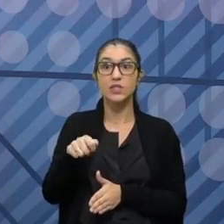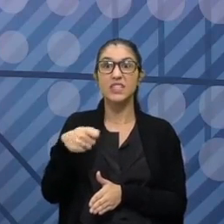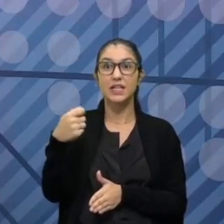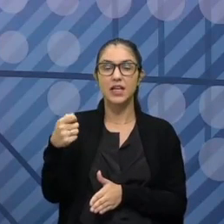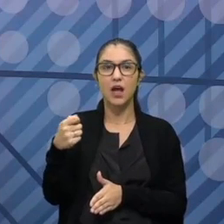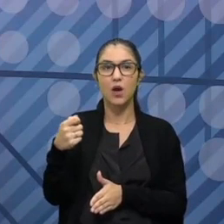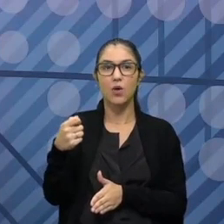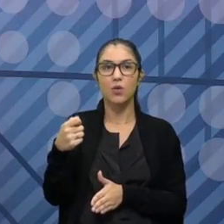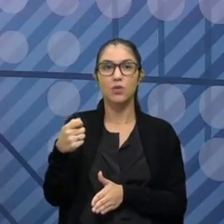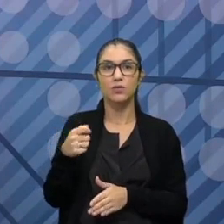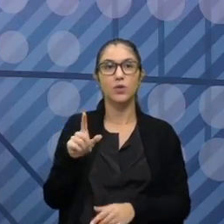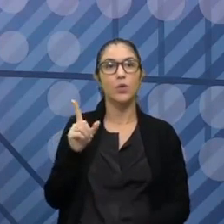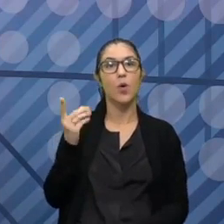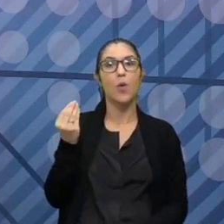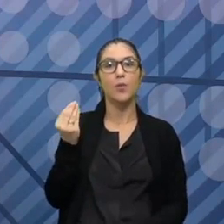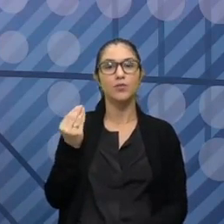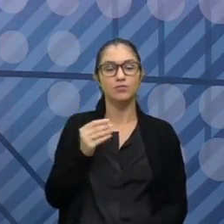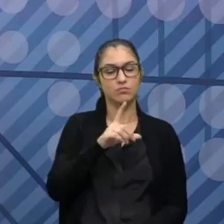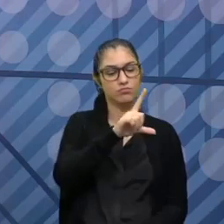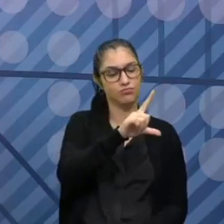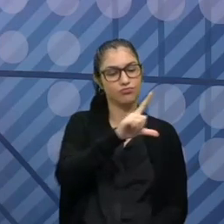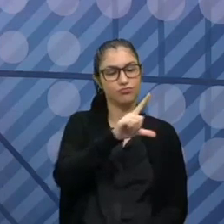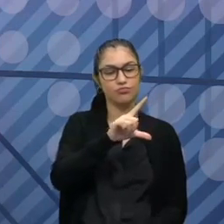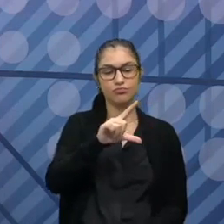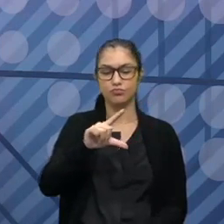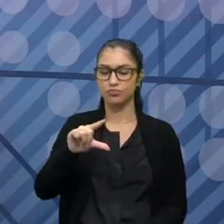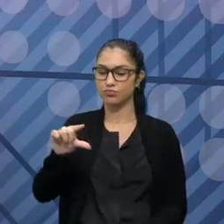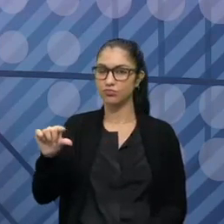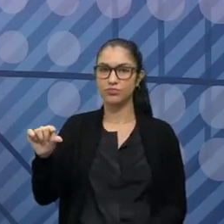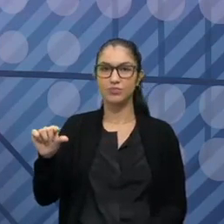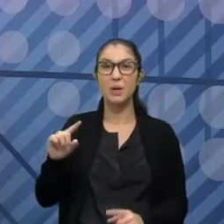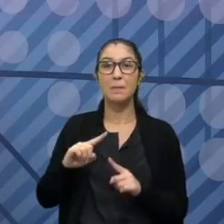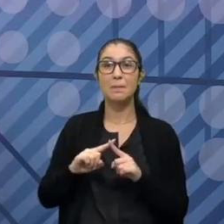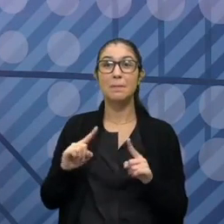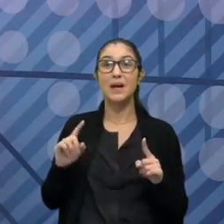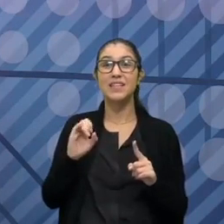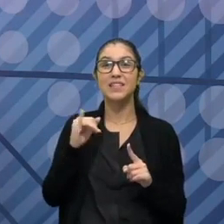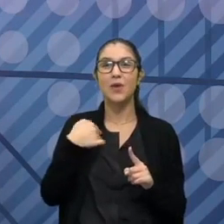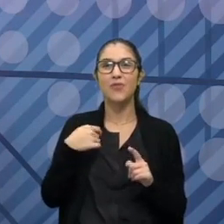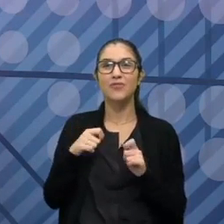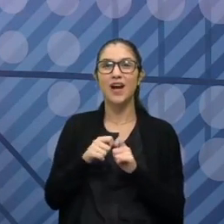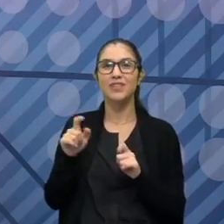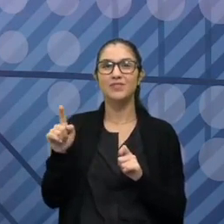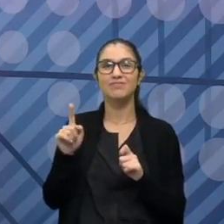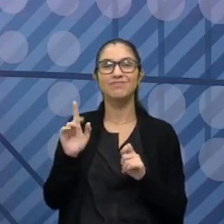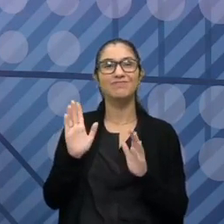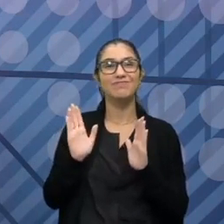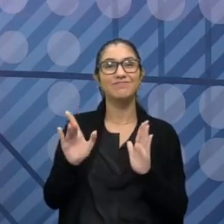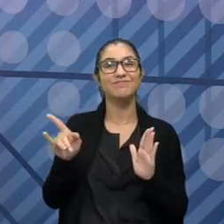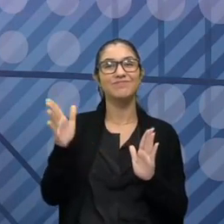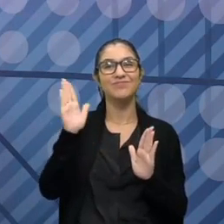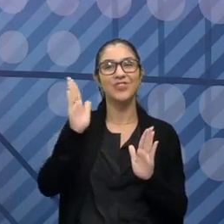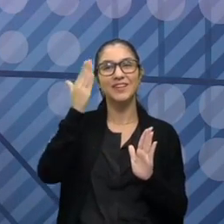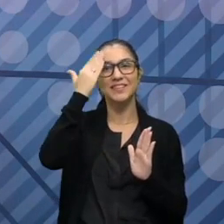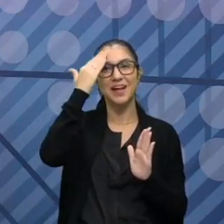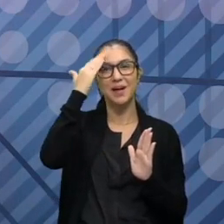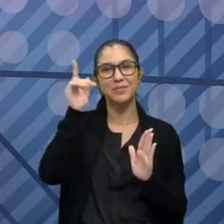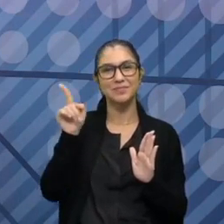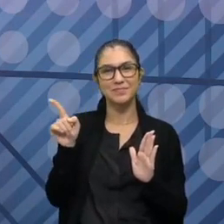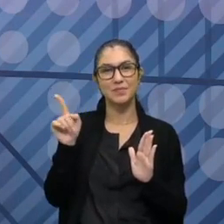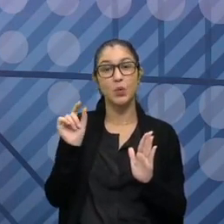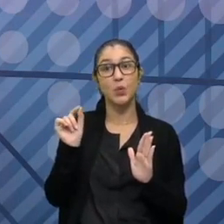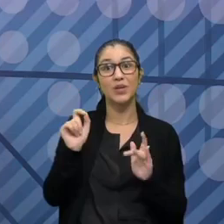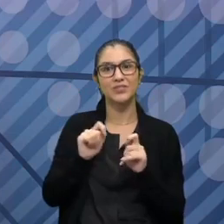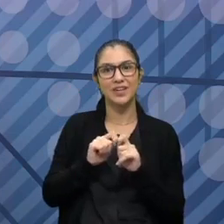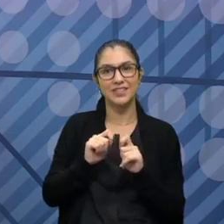de decrescente é do maior para menor. Mas se eu faço esse sinal, eu já estou dando pista, concorda? Do que é